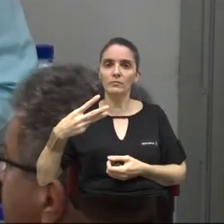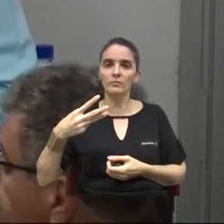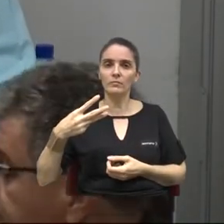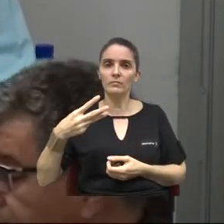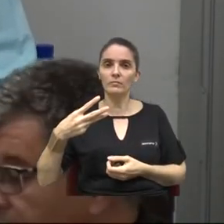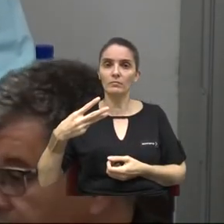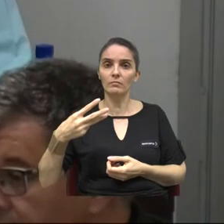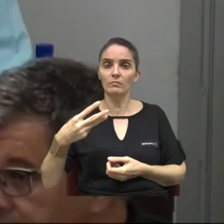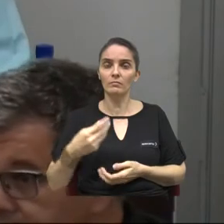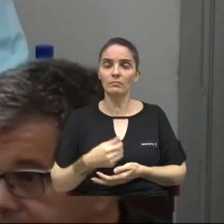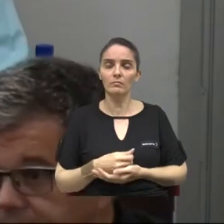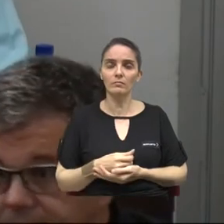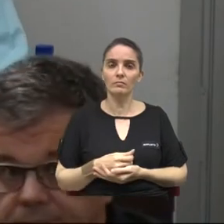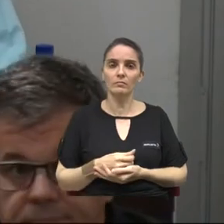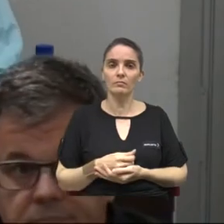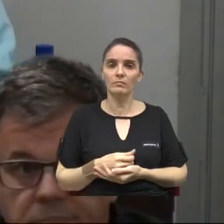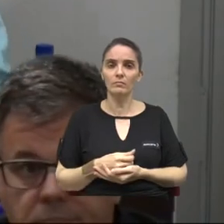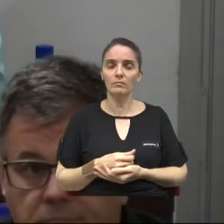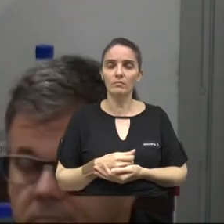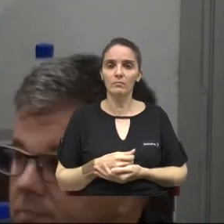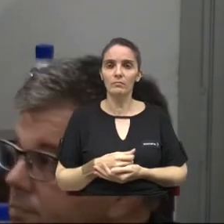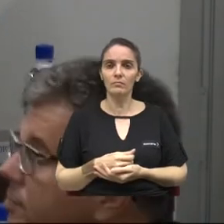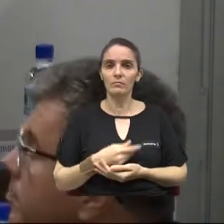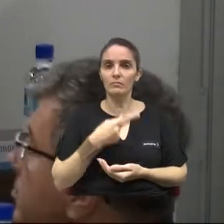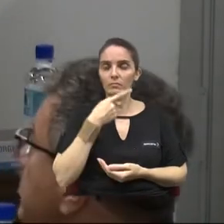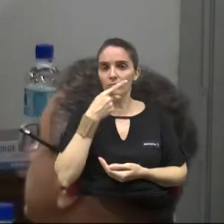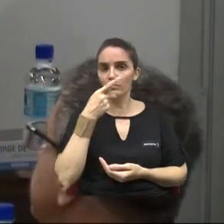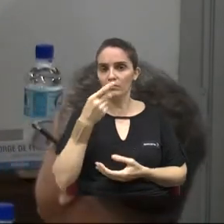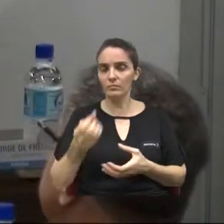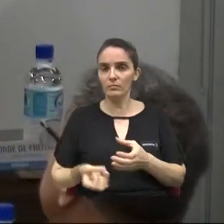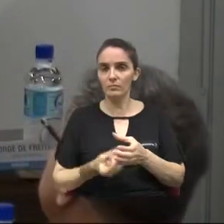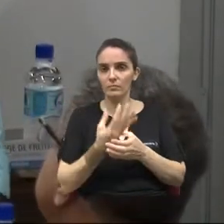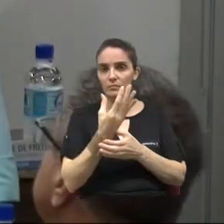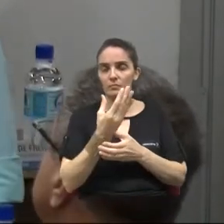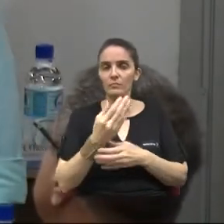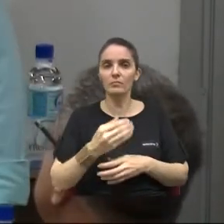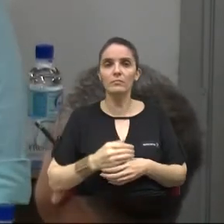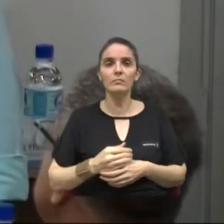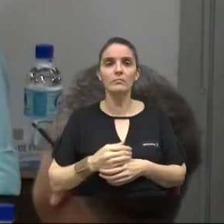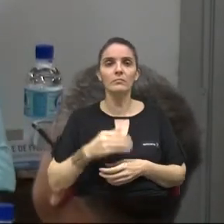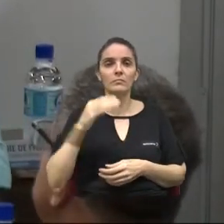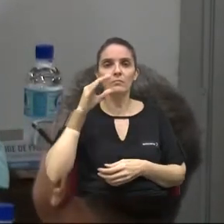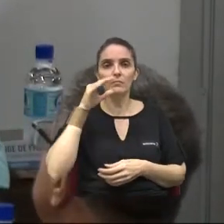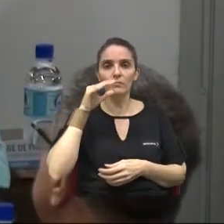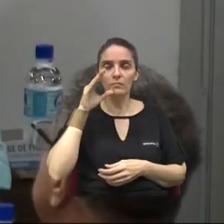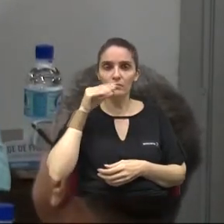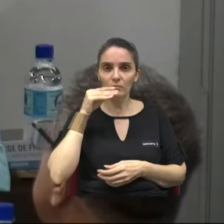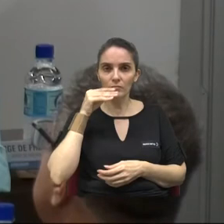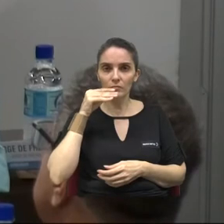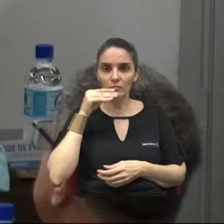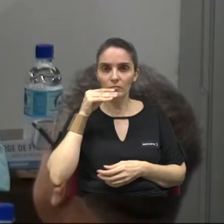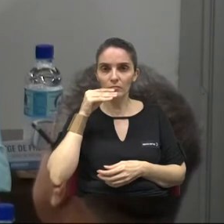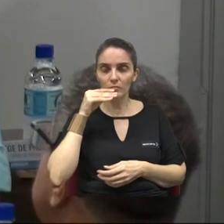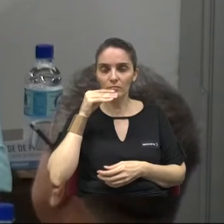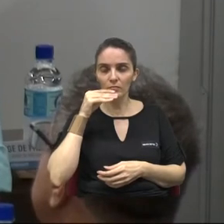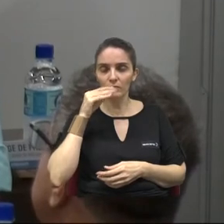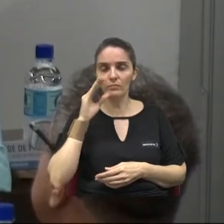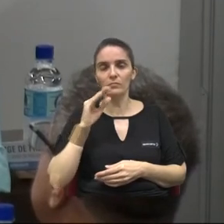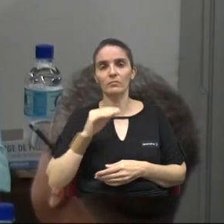muito interessante. Diz que está criando o cargo de assessor